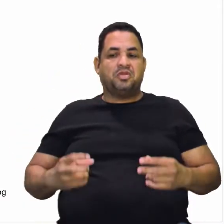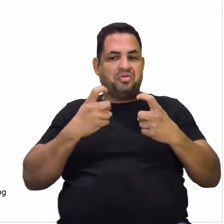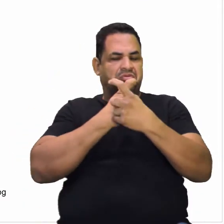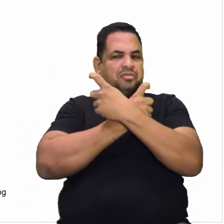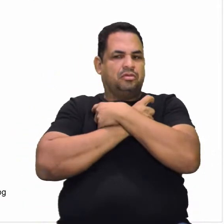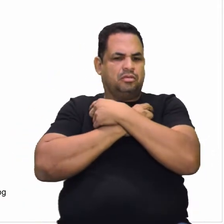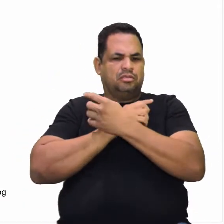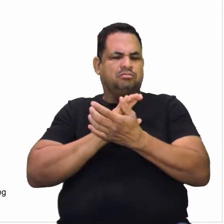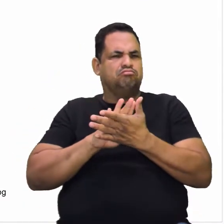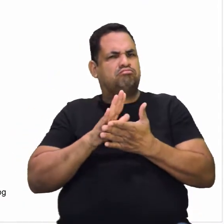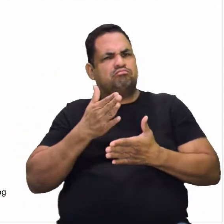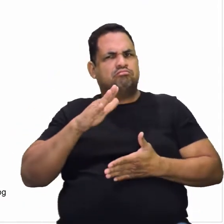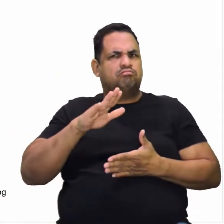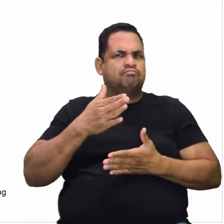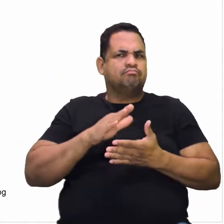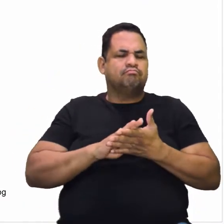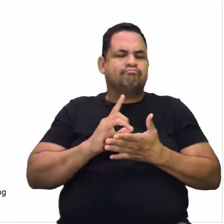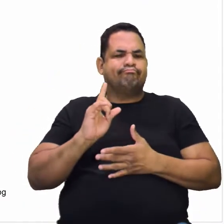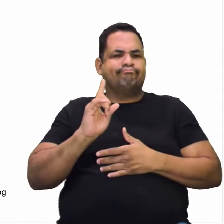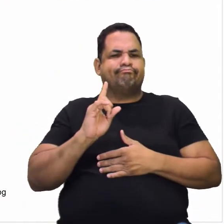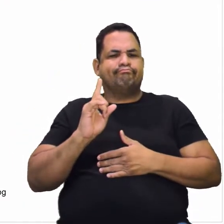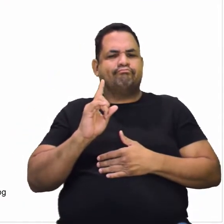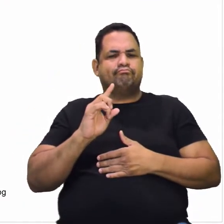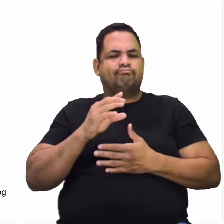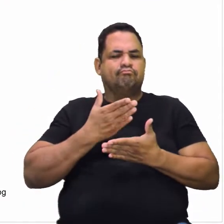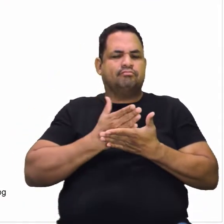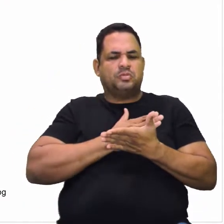mas a nobreza,